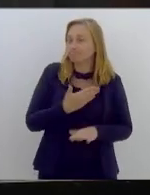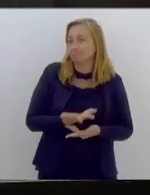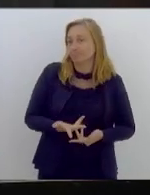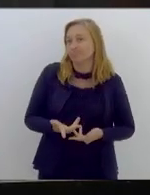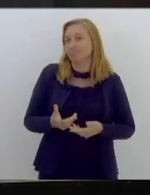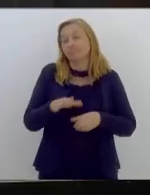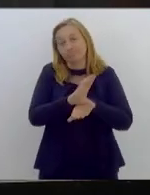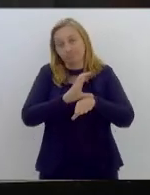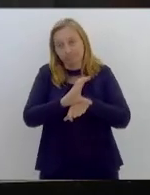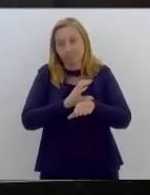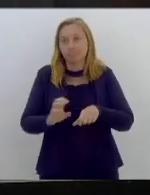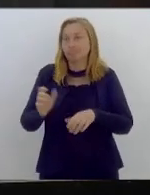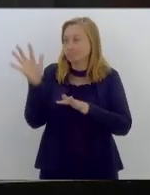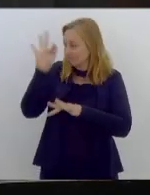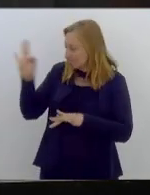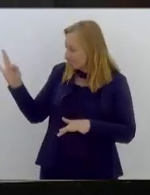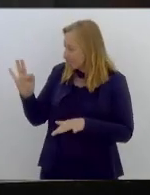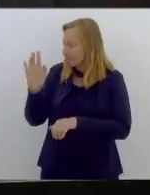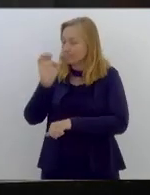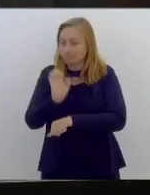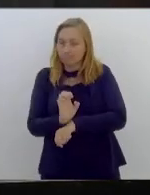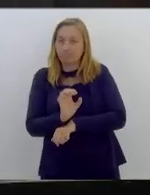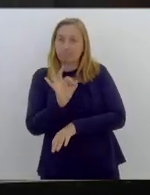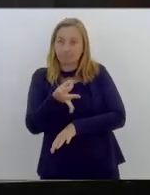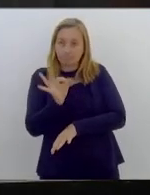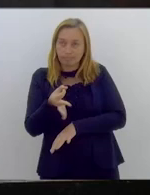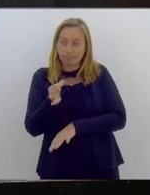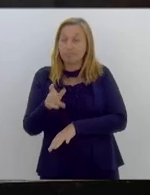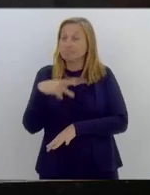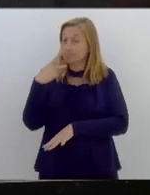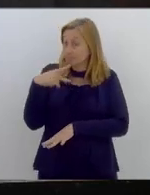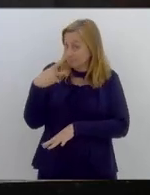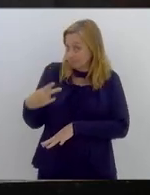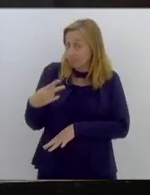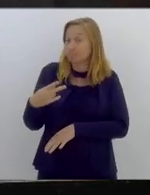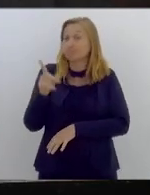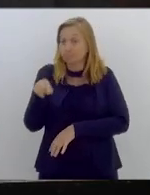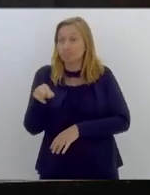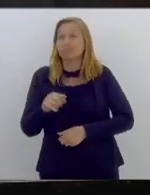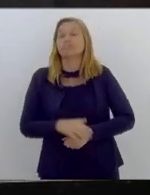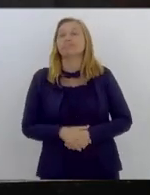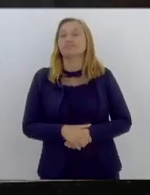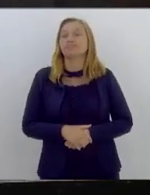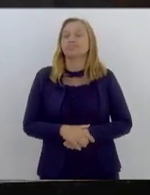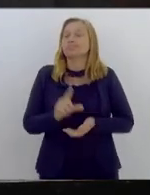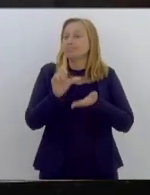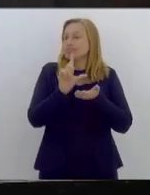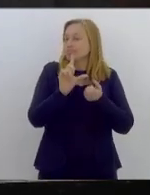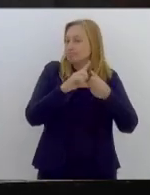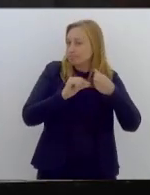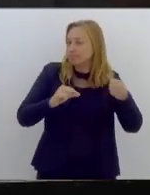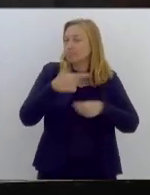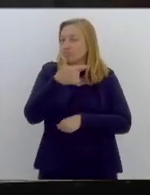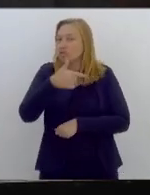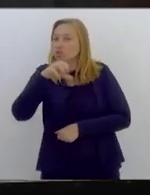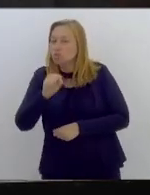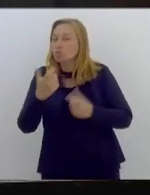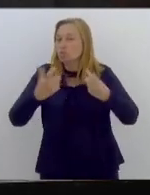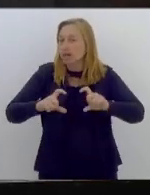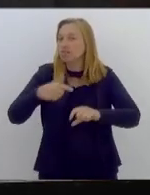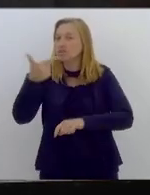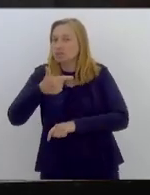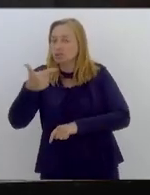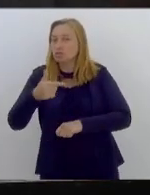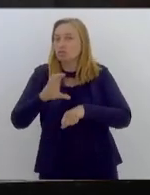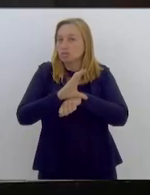Federal e a Constituição Estadual é sábia. Delegou isso, né, no artigo 28, parágrafo 2º da